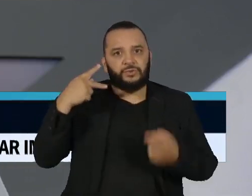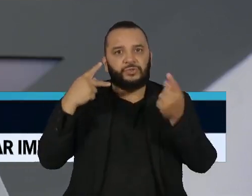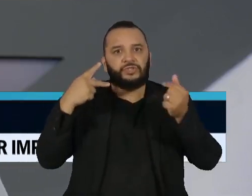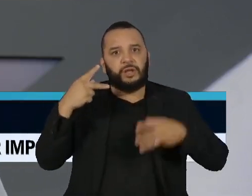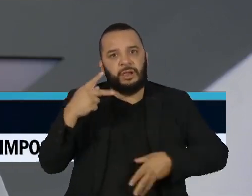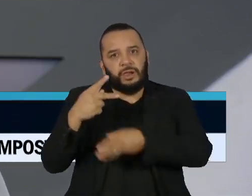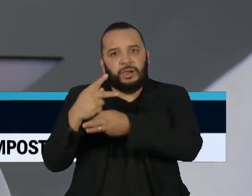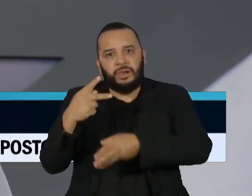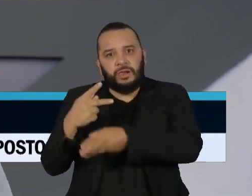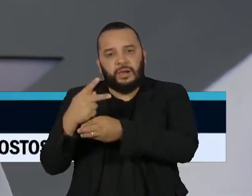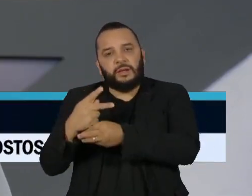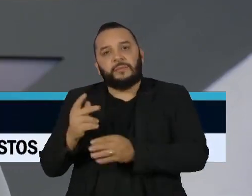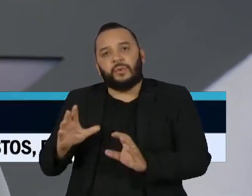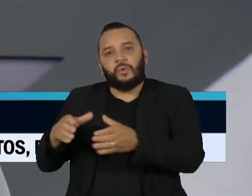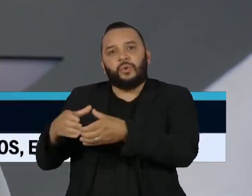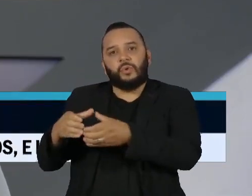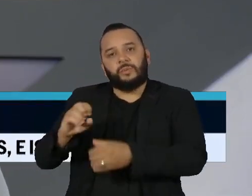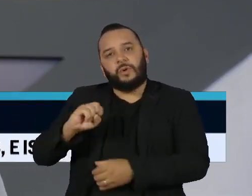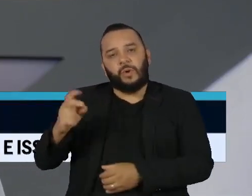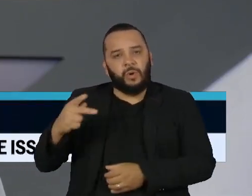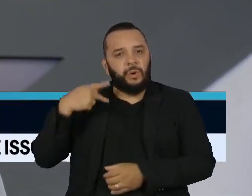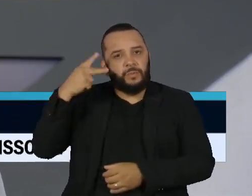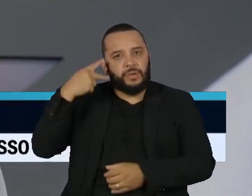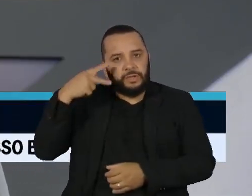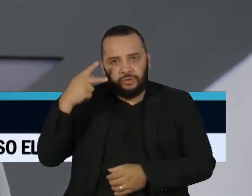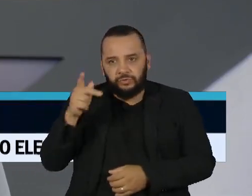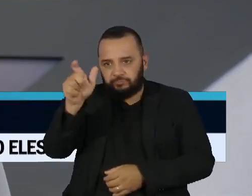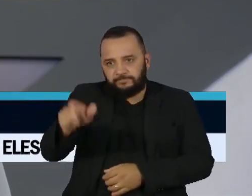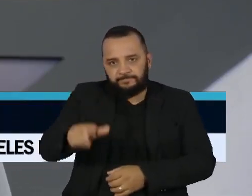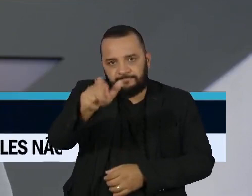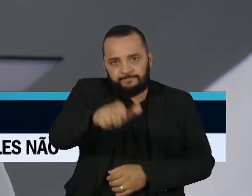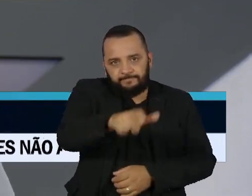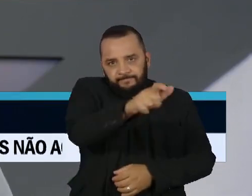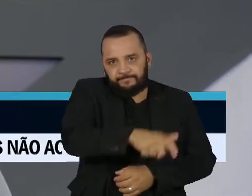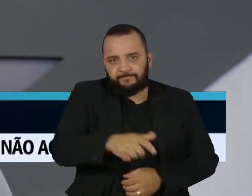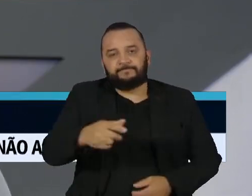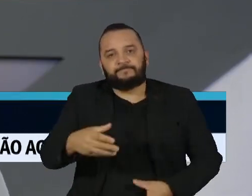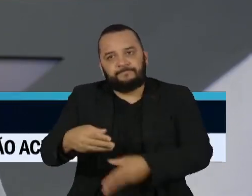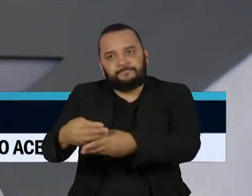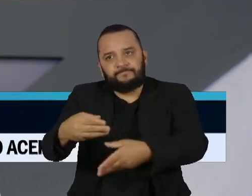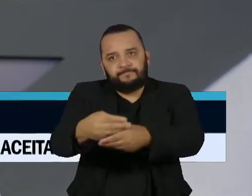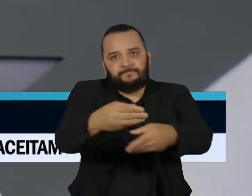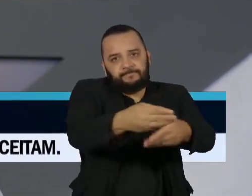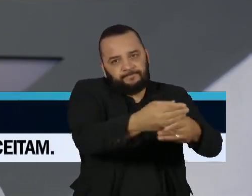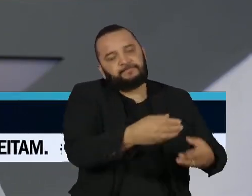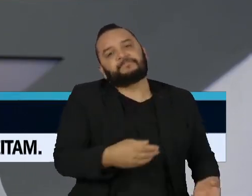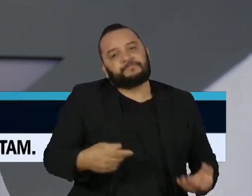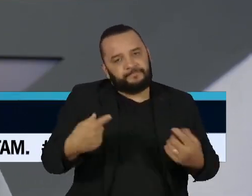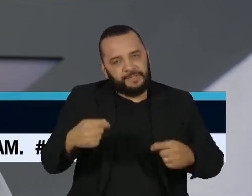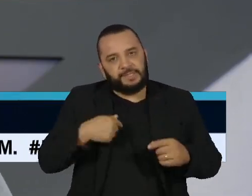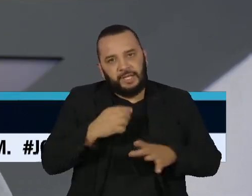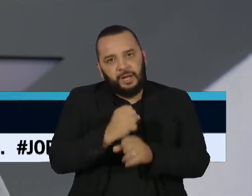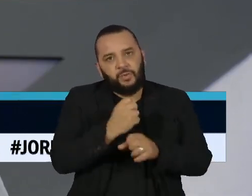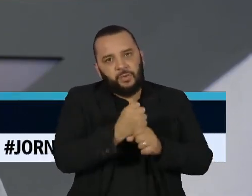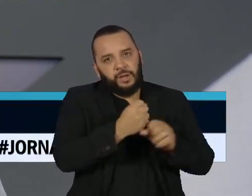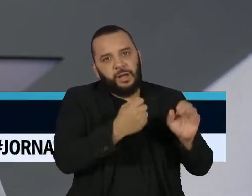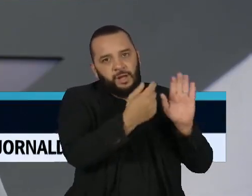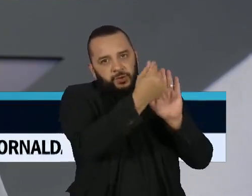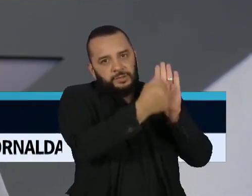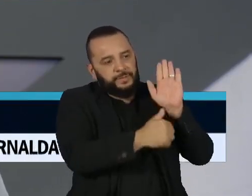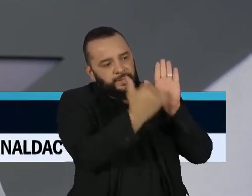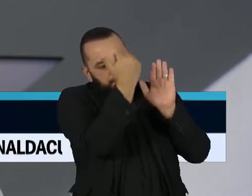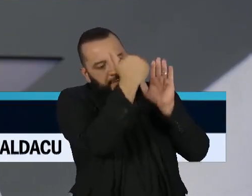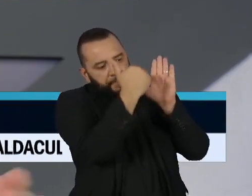emendas individuais, são emendas que são impositivas, emendas que você no orçamento tem que colocar e pagar essas